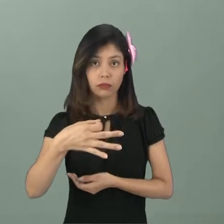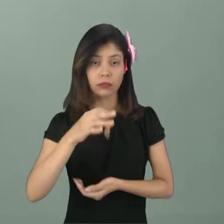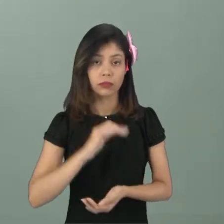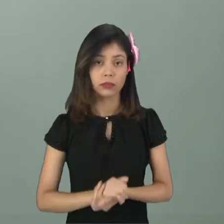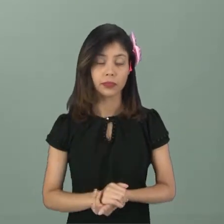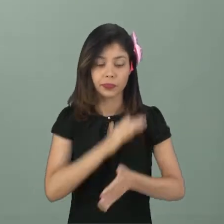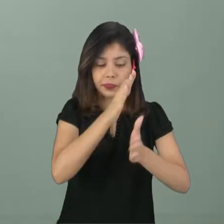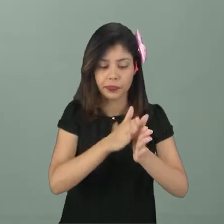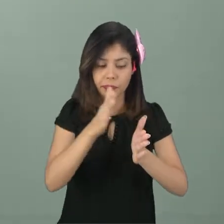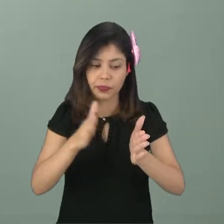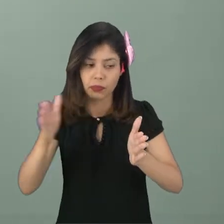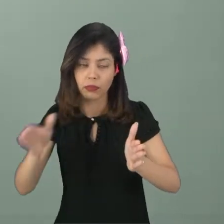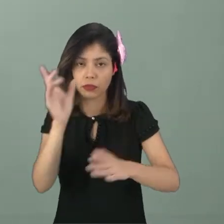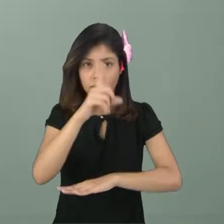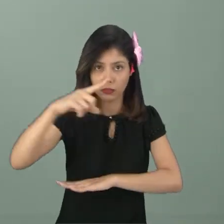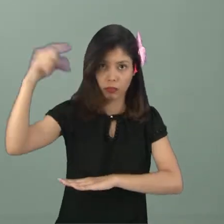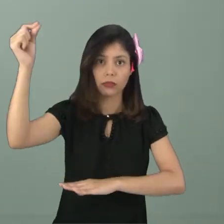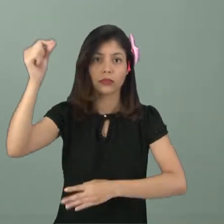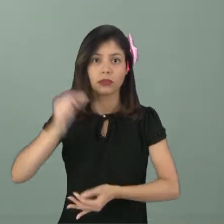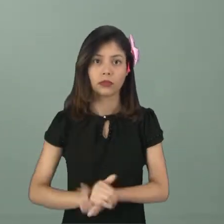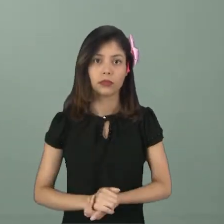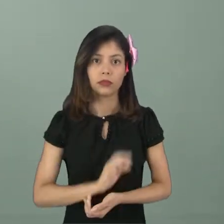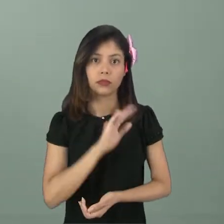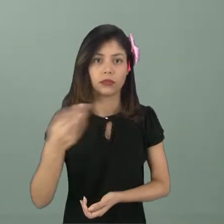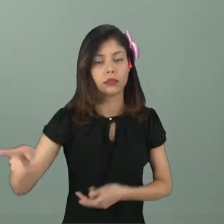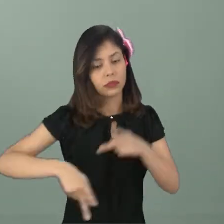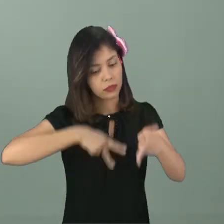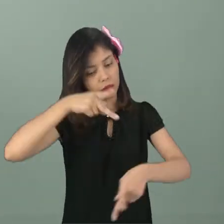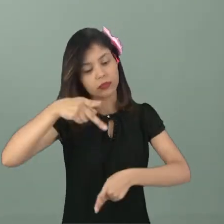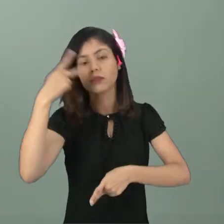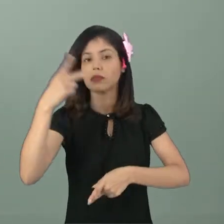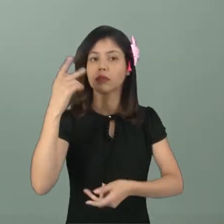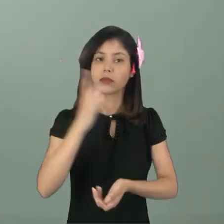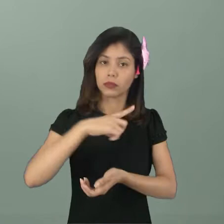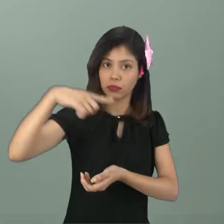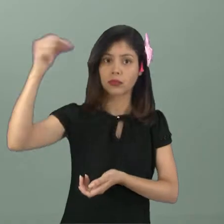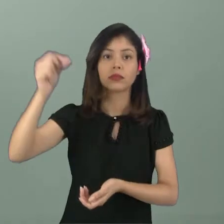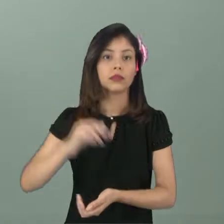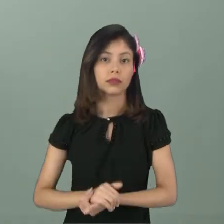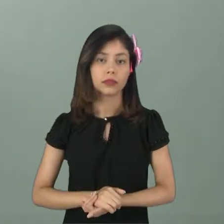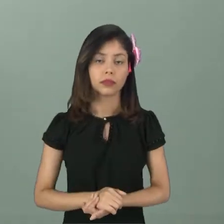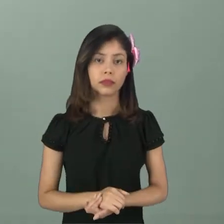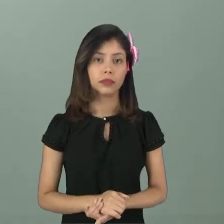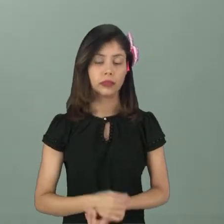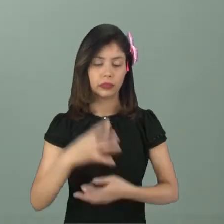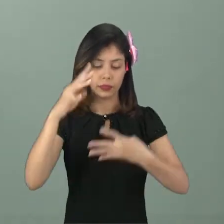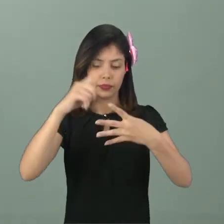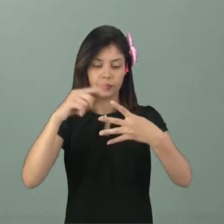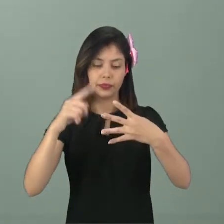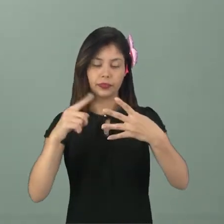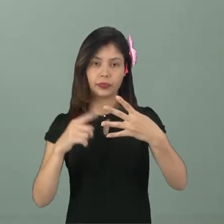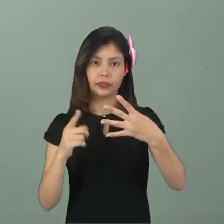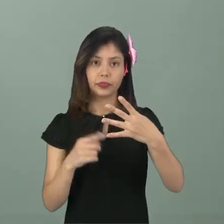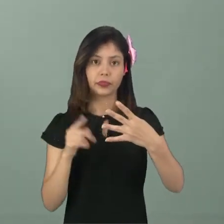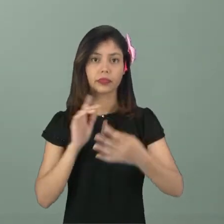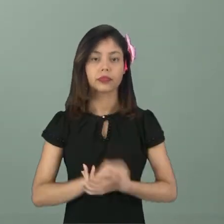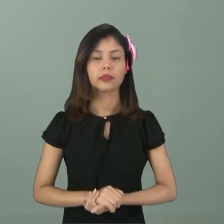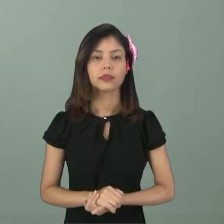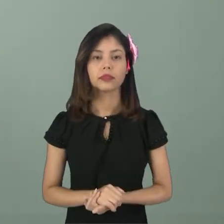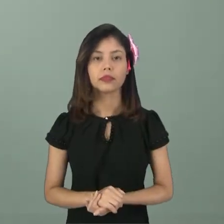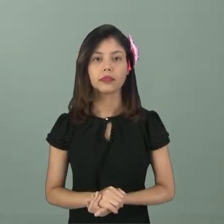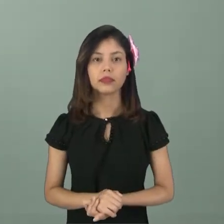Lua. Quando os povos falavam sobre as fases da Lua, que existiam 4 fases,